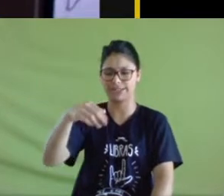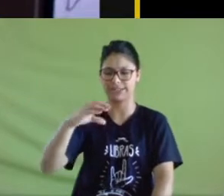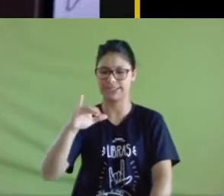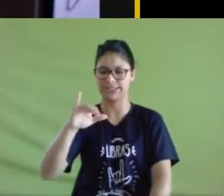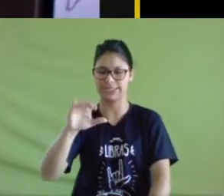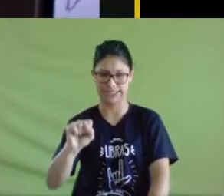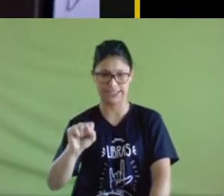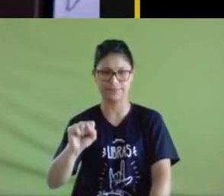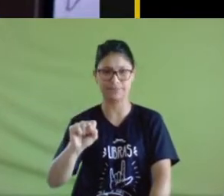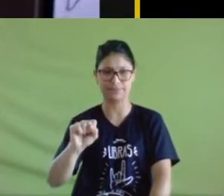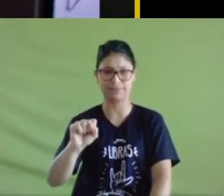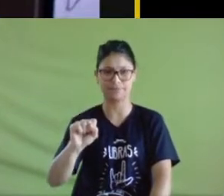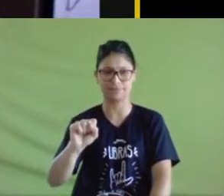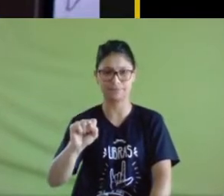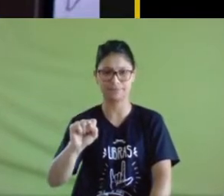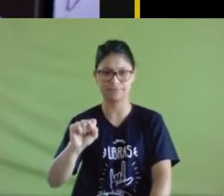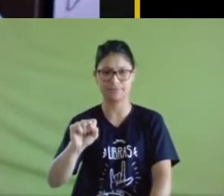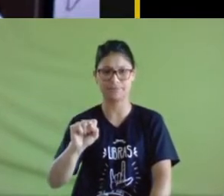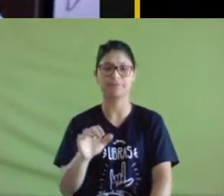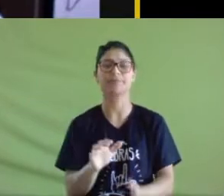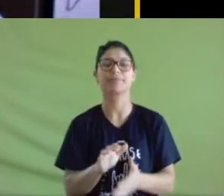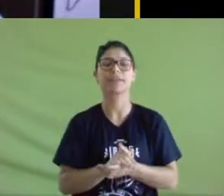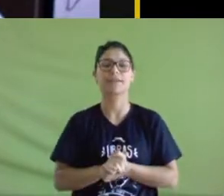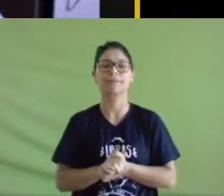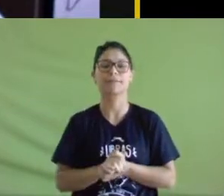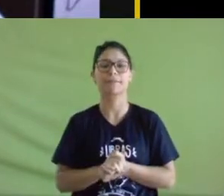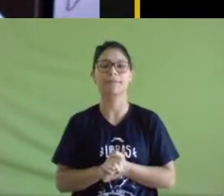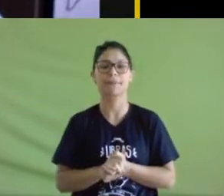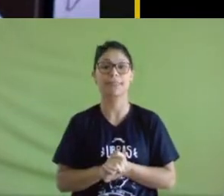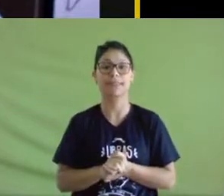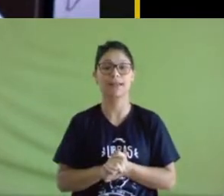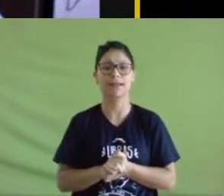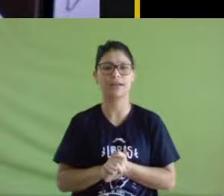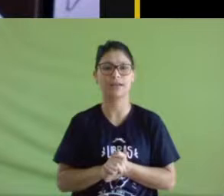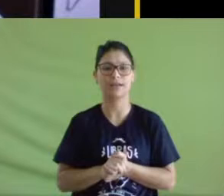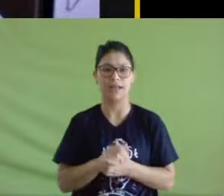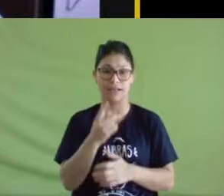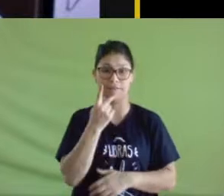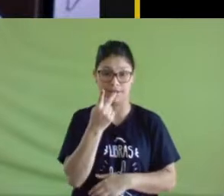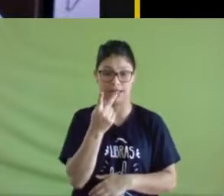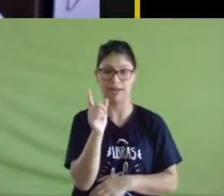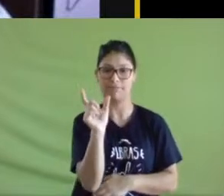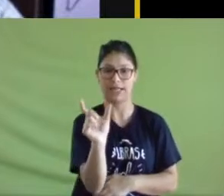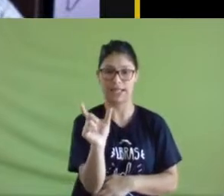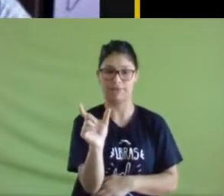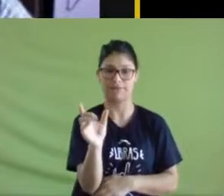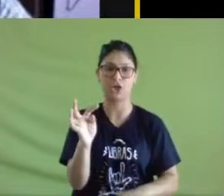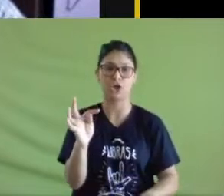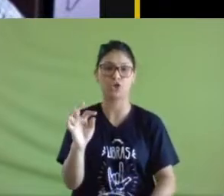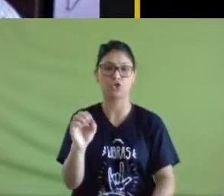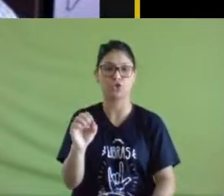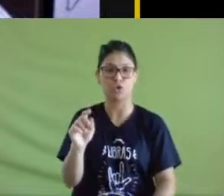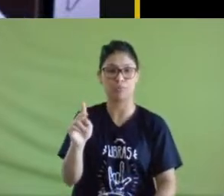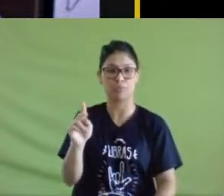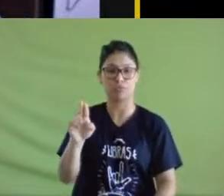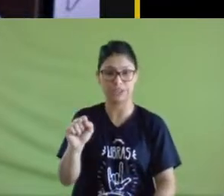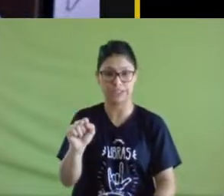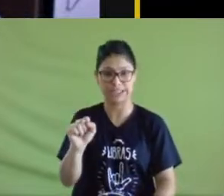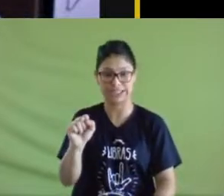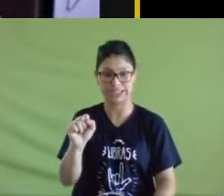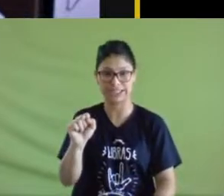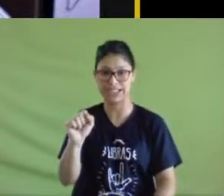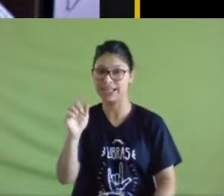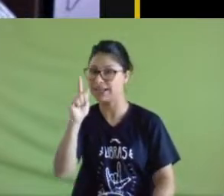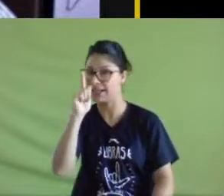Yates, Frances Yates, ela lembrou que o termo grego topos e o equivalente latino dele